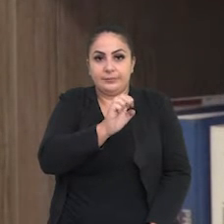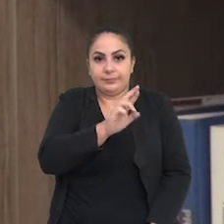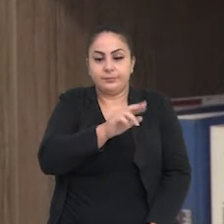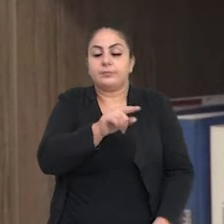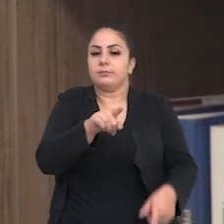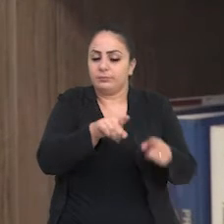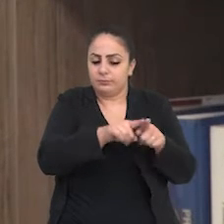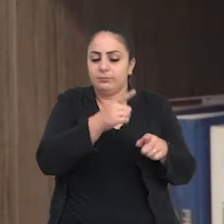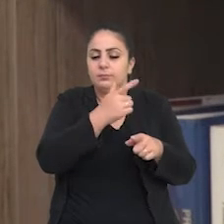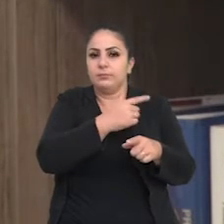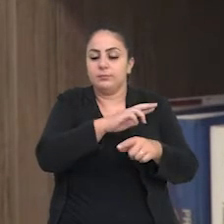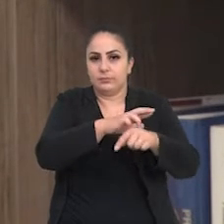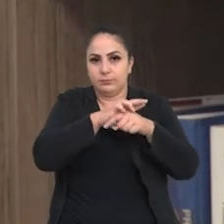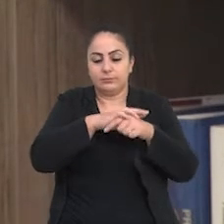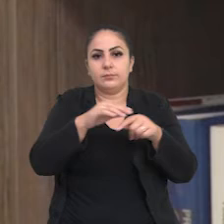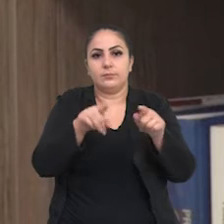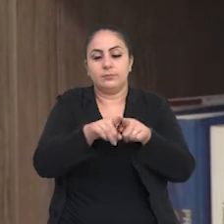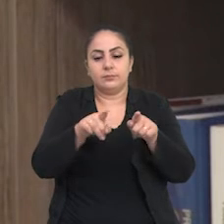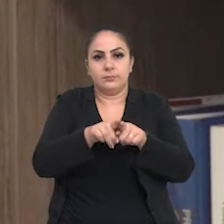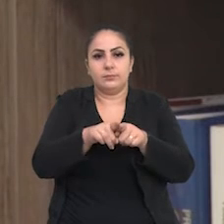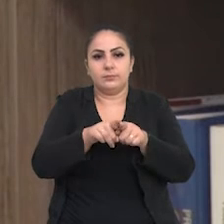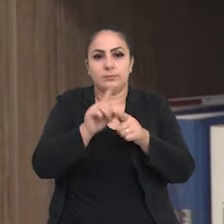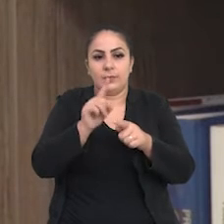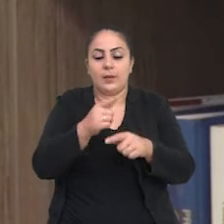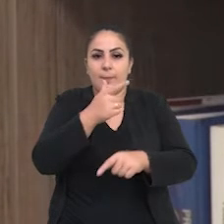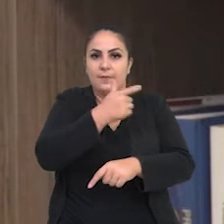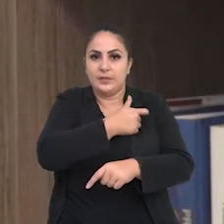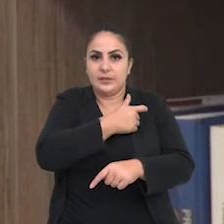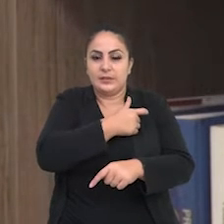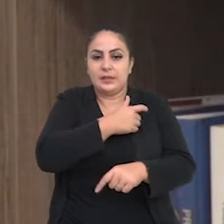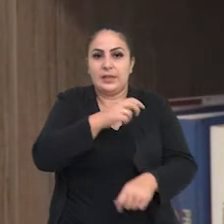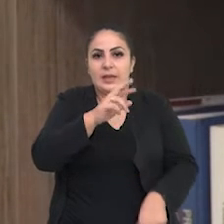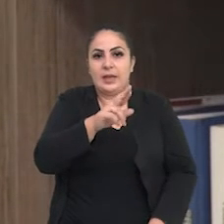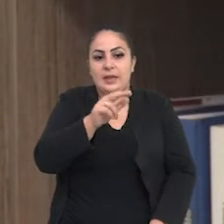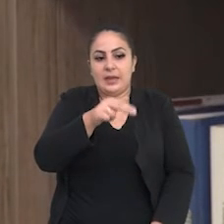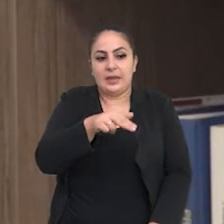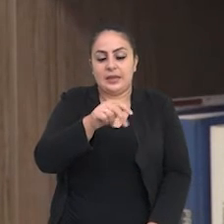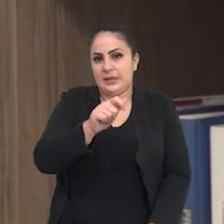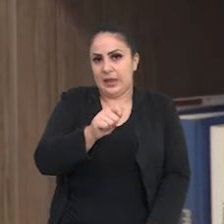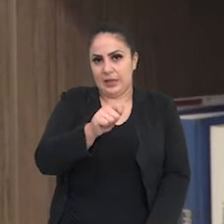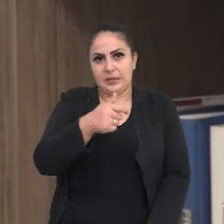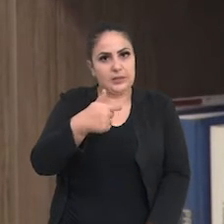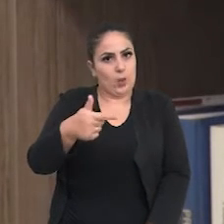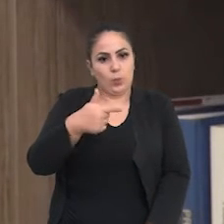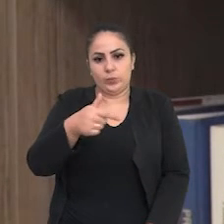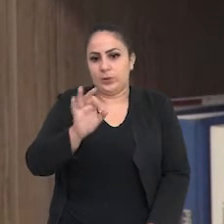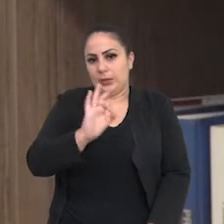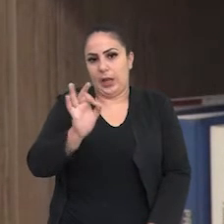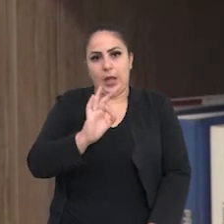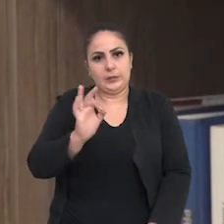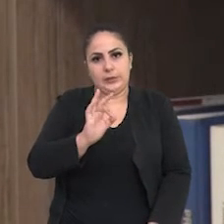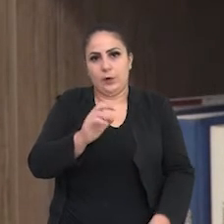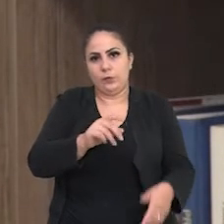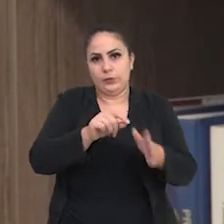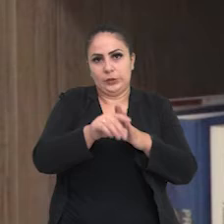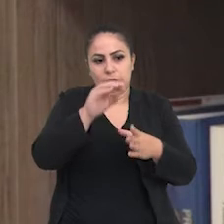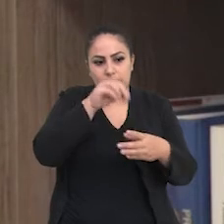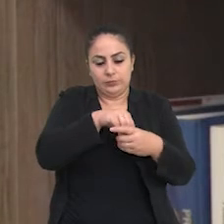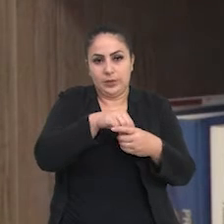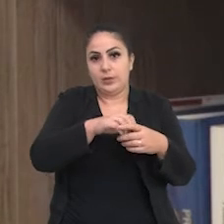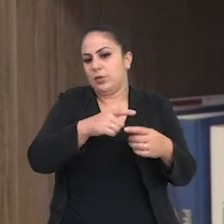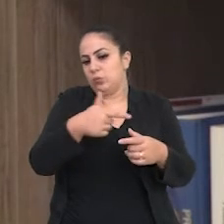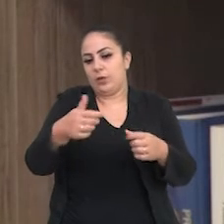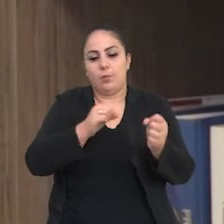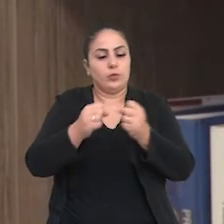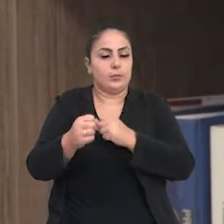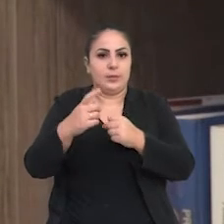também é segura. Ela é uma vacina de RNA, não havendo o vírus integral, não